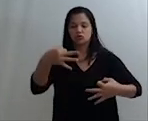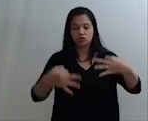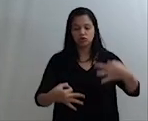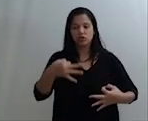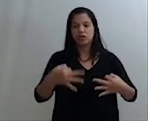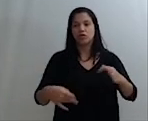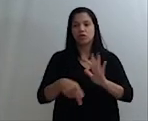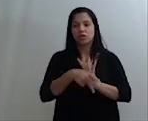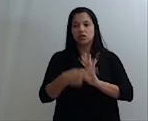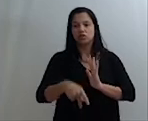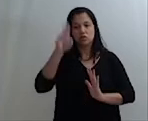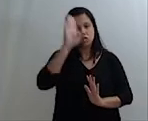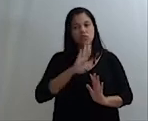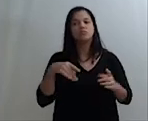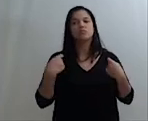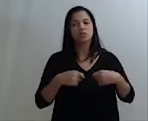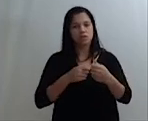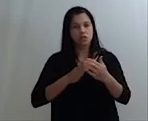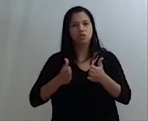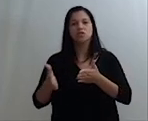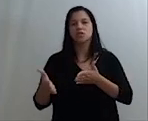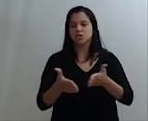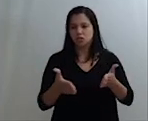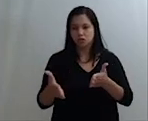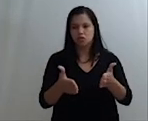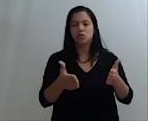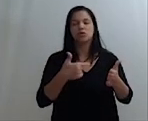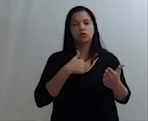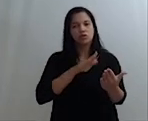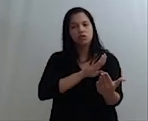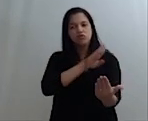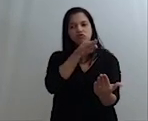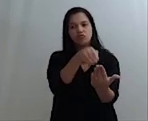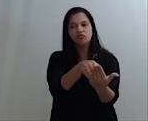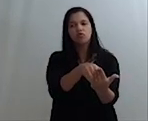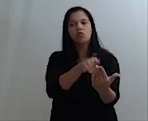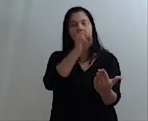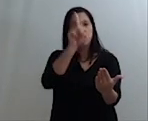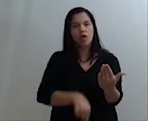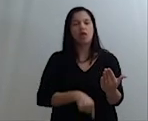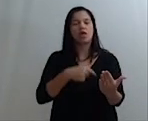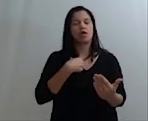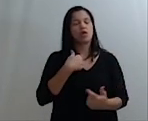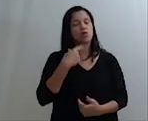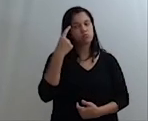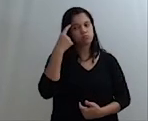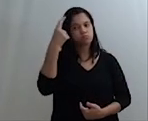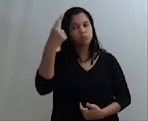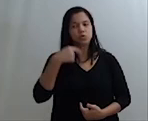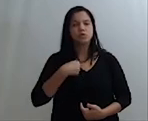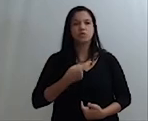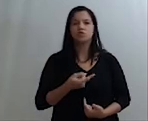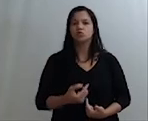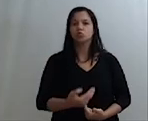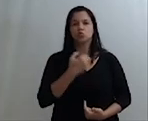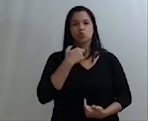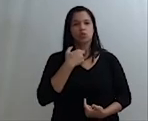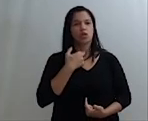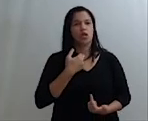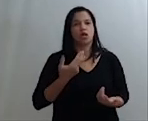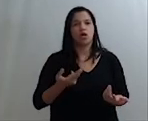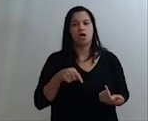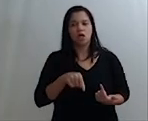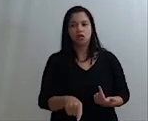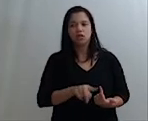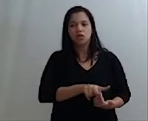e eu fiz já Como disse manifestações no sentido de que não não não É cabível mais a a conversão